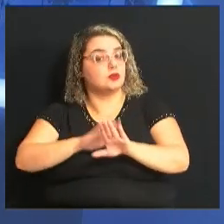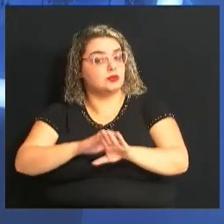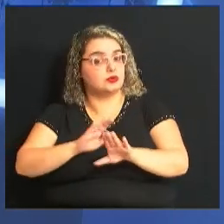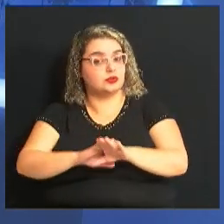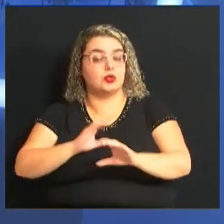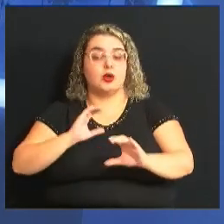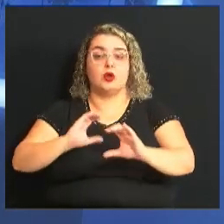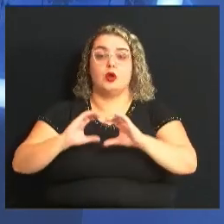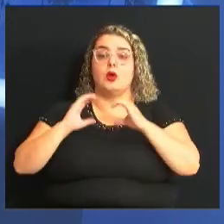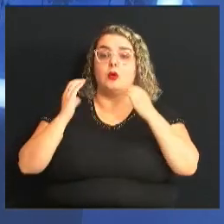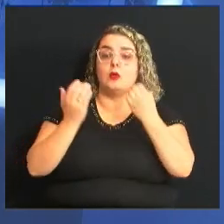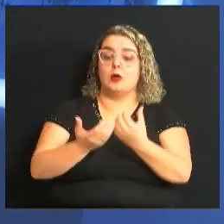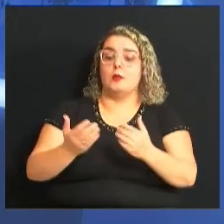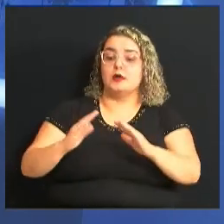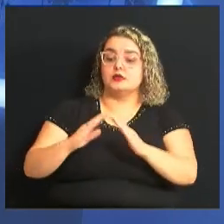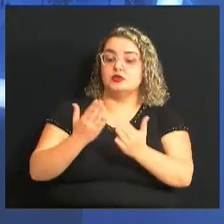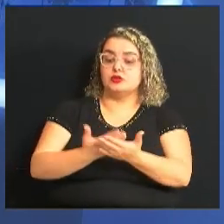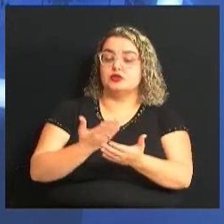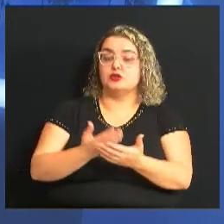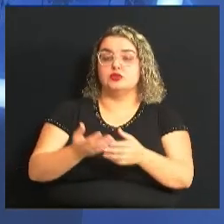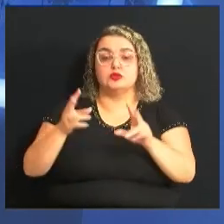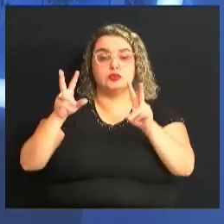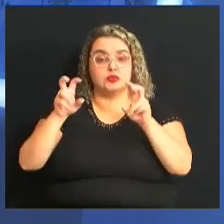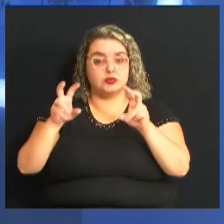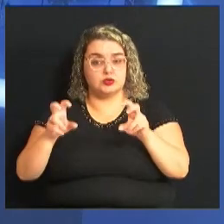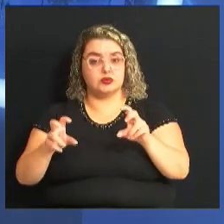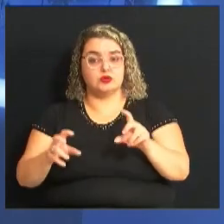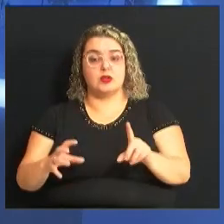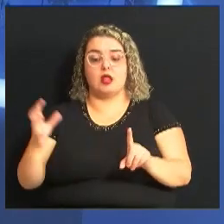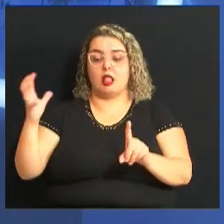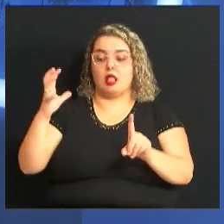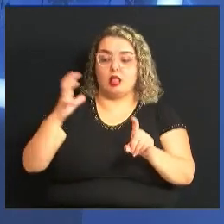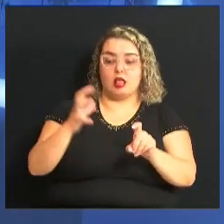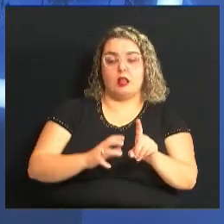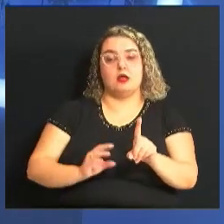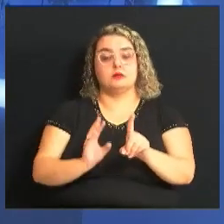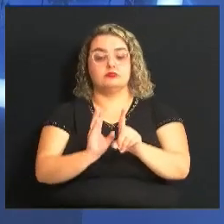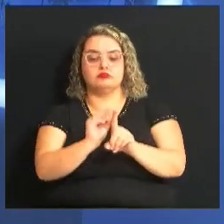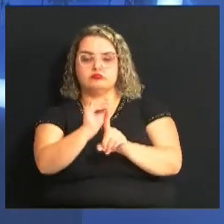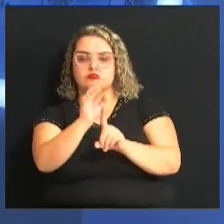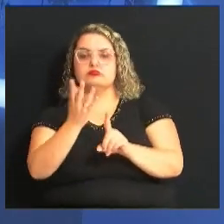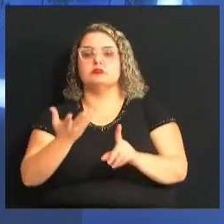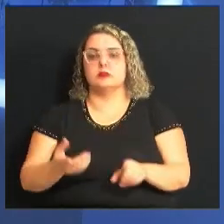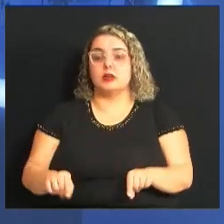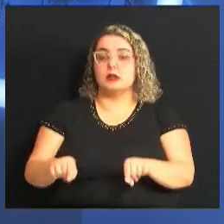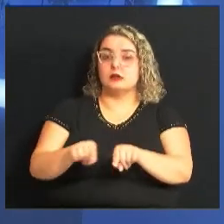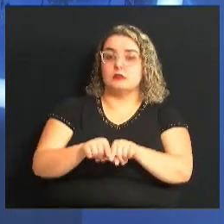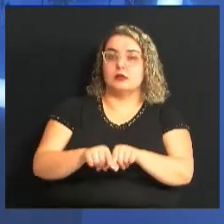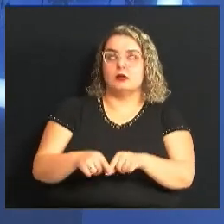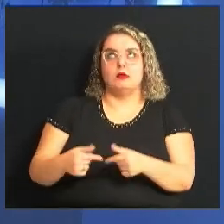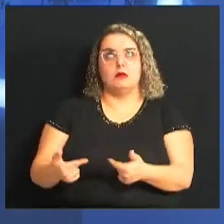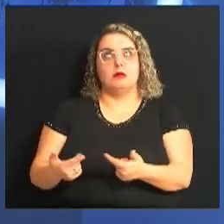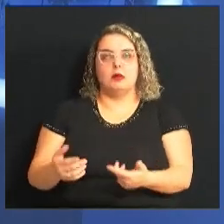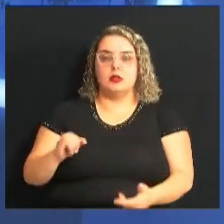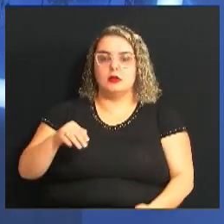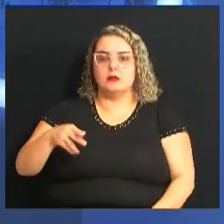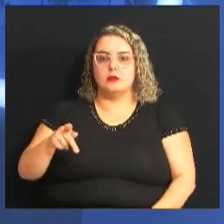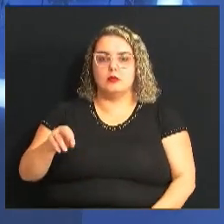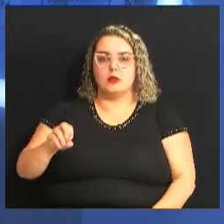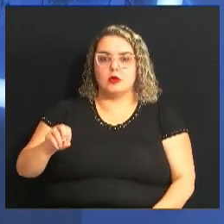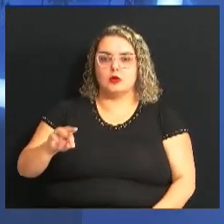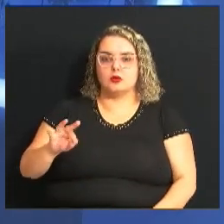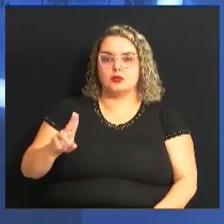comunidade escolar sobre o tema envolvendo o assédio moral e sexual e a importunação sexual, especialmente